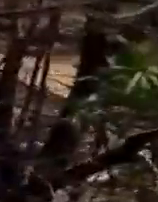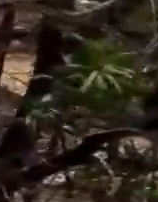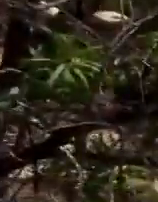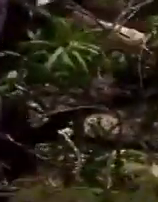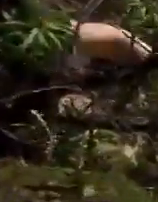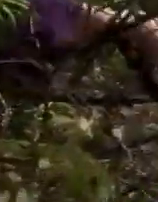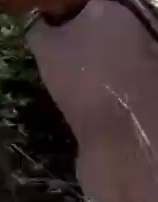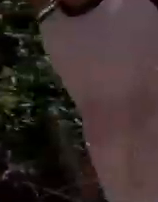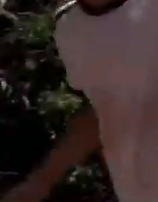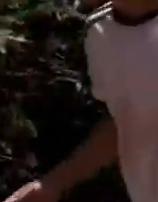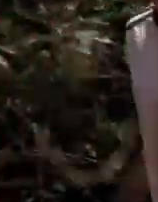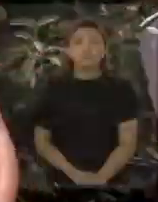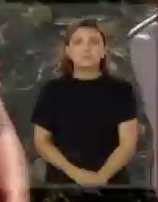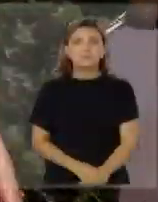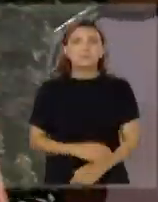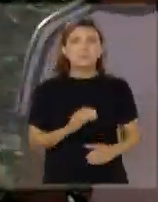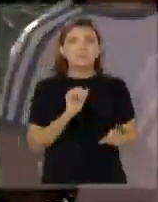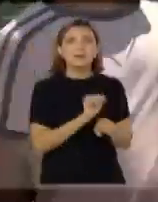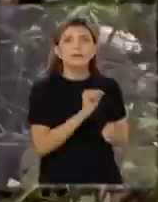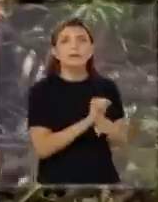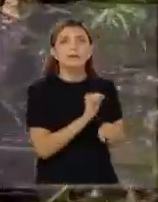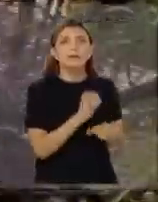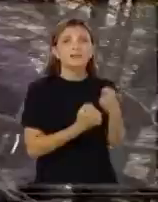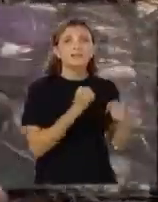Gente! Gente!